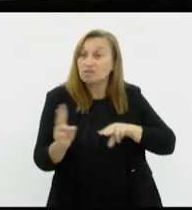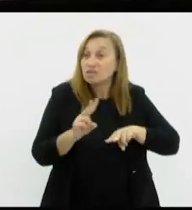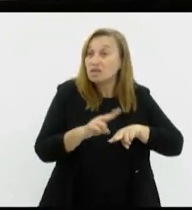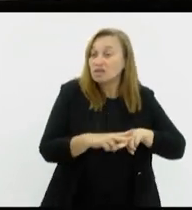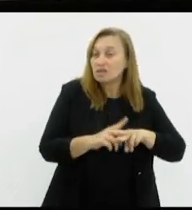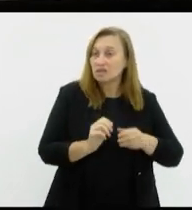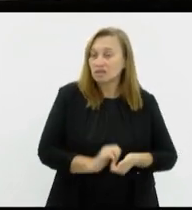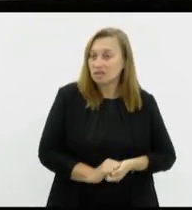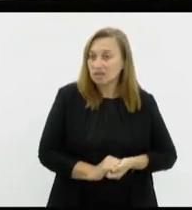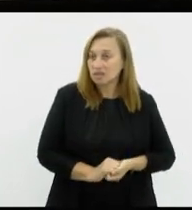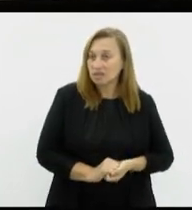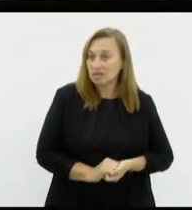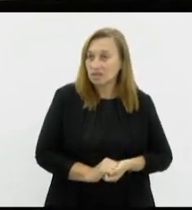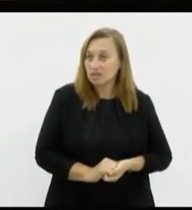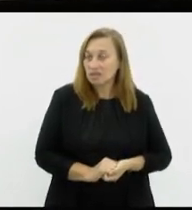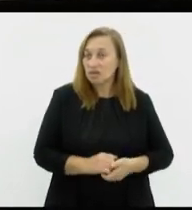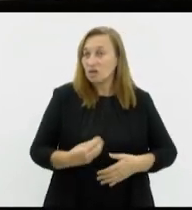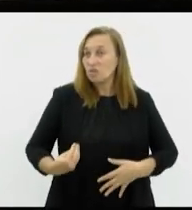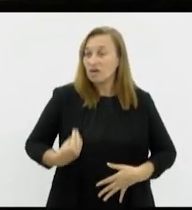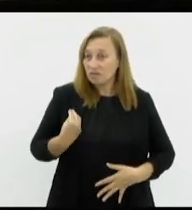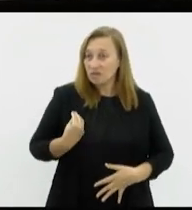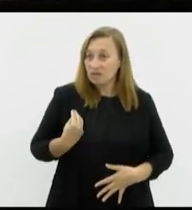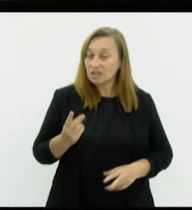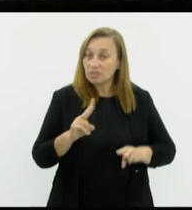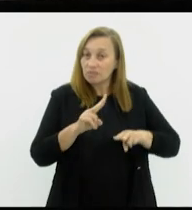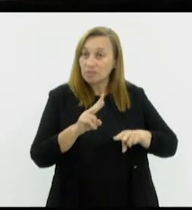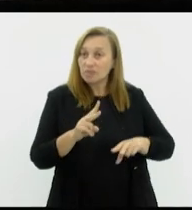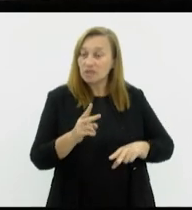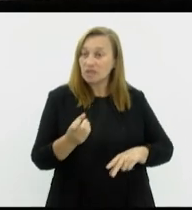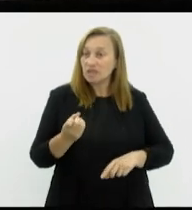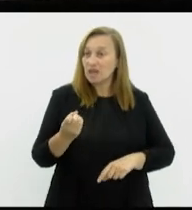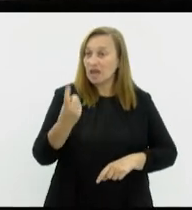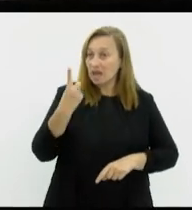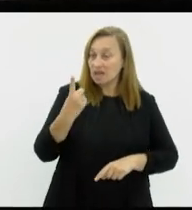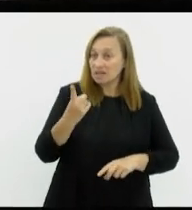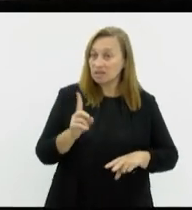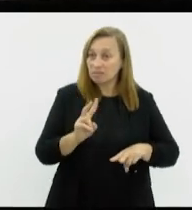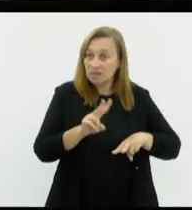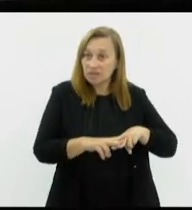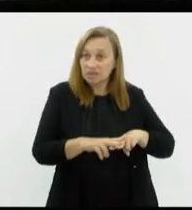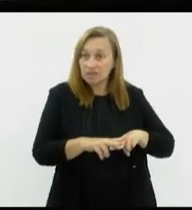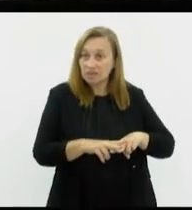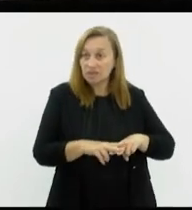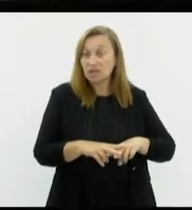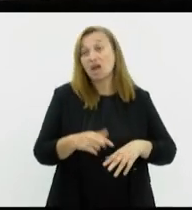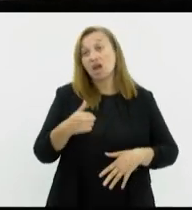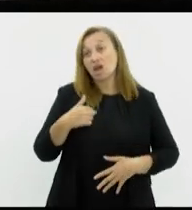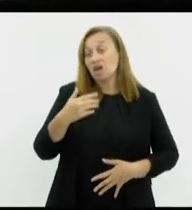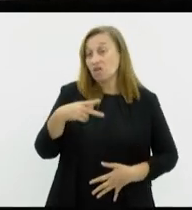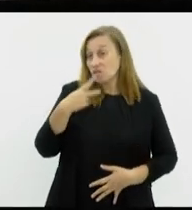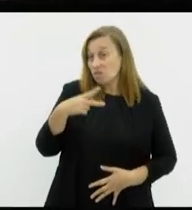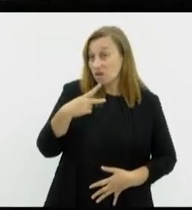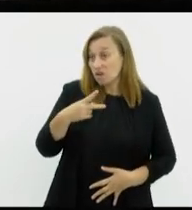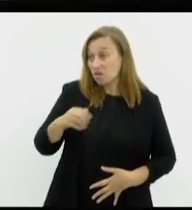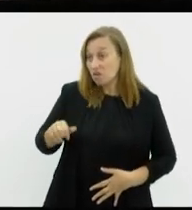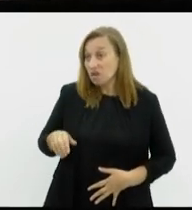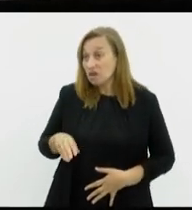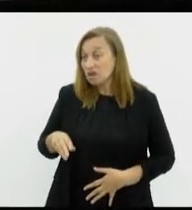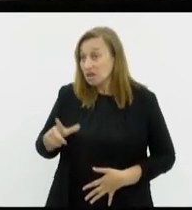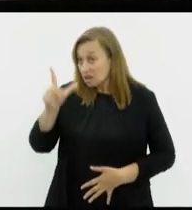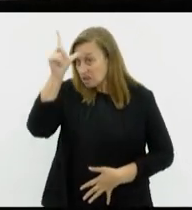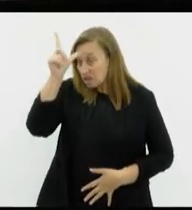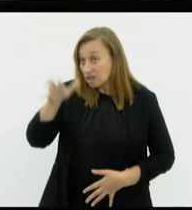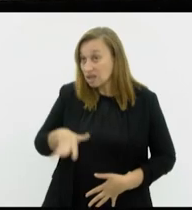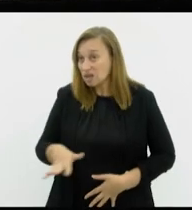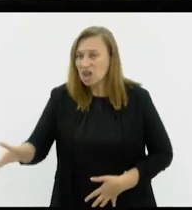de ex-presidiário, inclusive, deputado Amorim. Eu recomendo que ele faça isso no Complexo do Alemão, não dentro